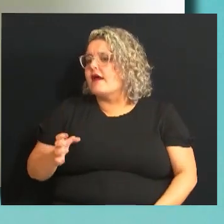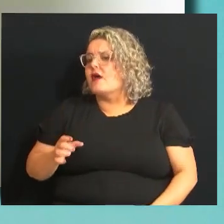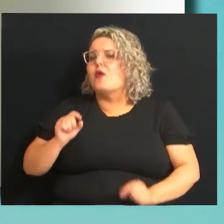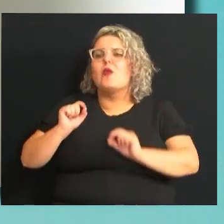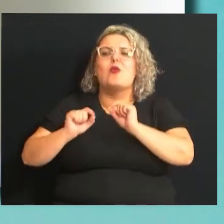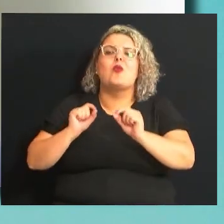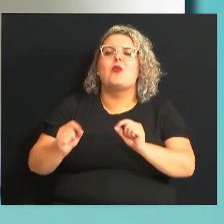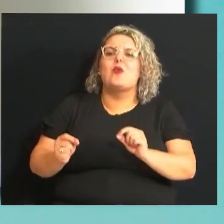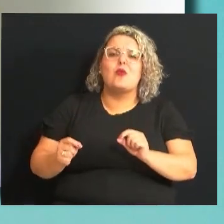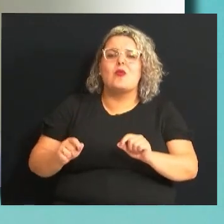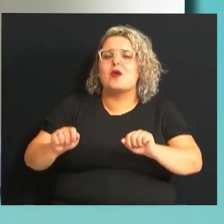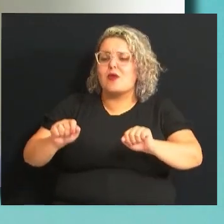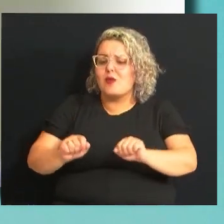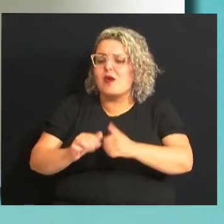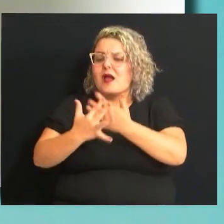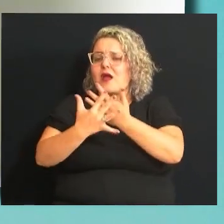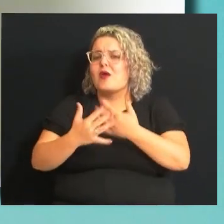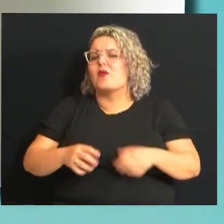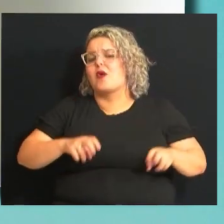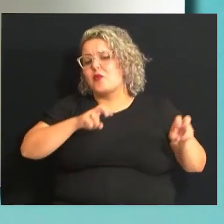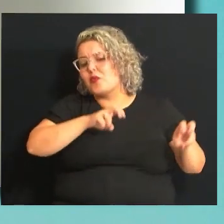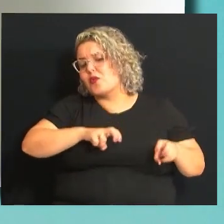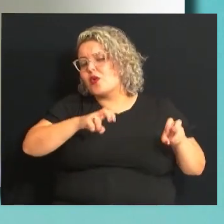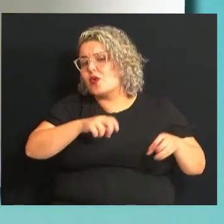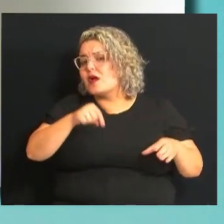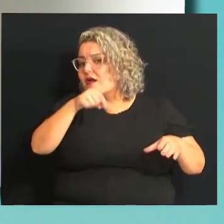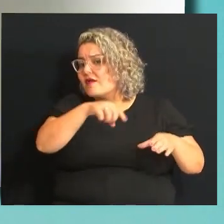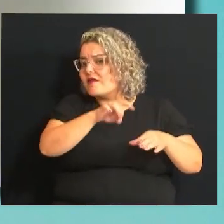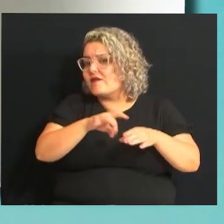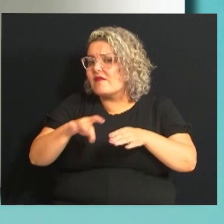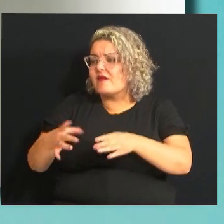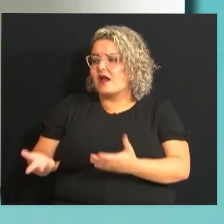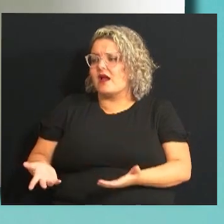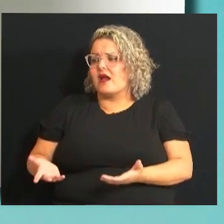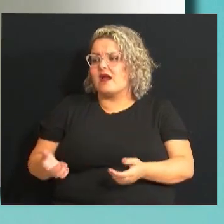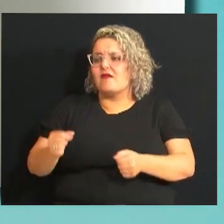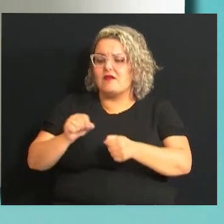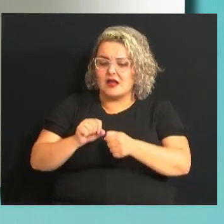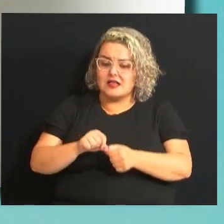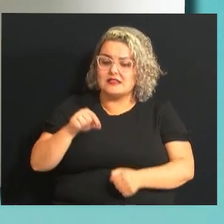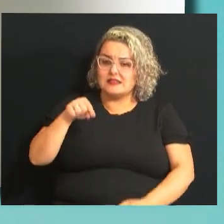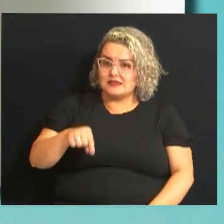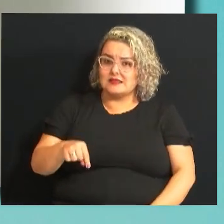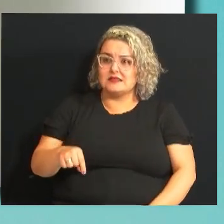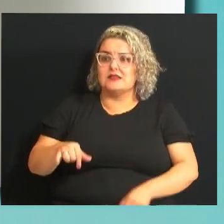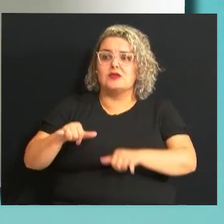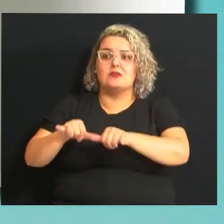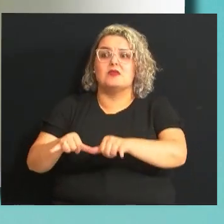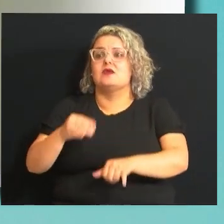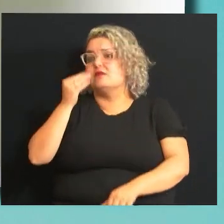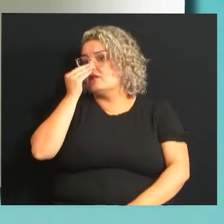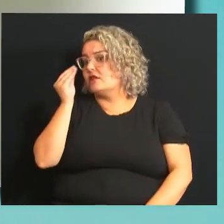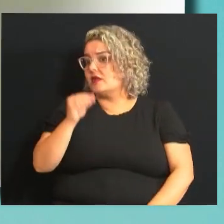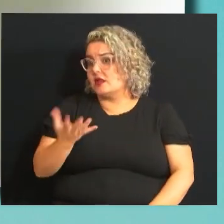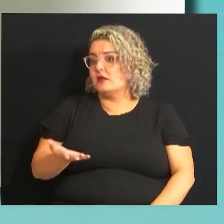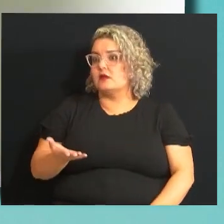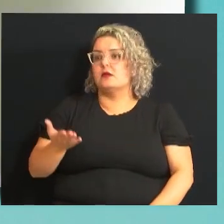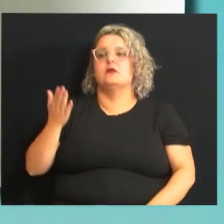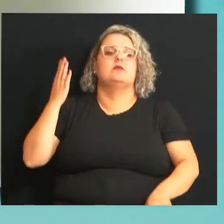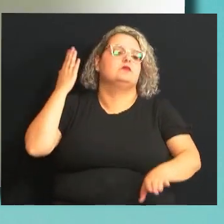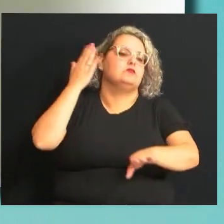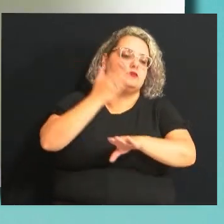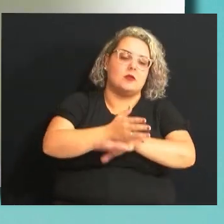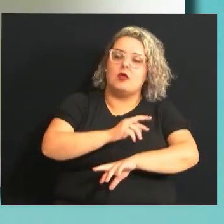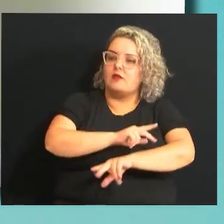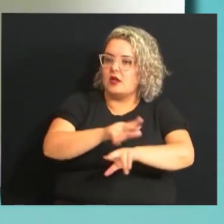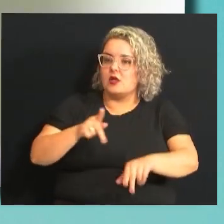Então, a gente queria começar a validar a nossa tese, que era, tá, o que que o produtor rural faz, né? O que que o produtor rural faz com esse item quando